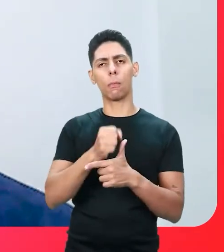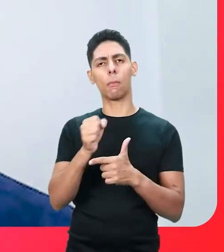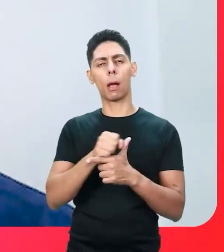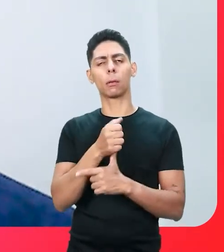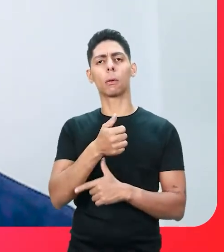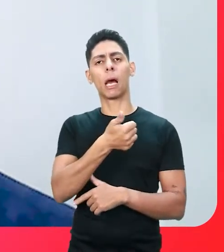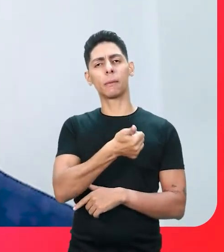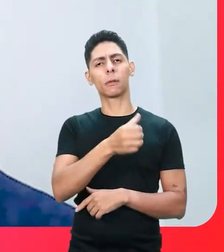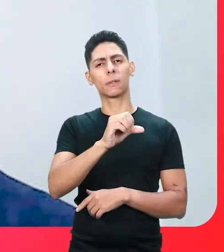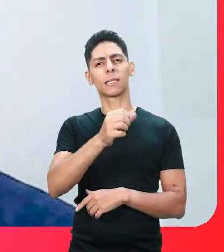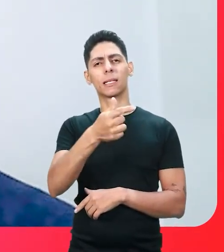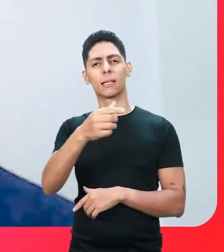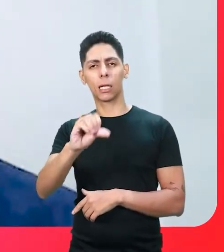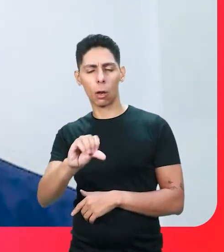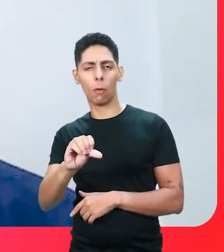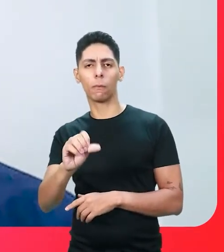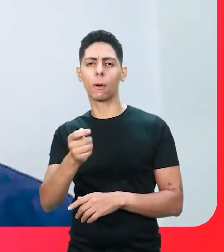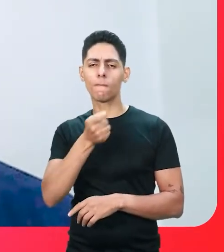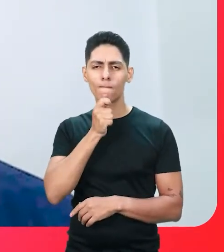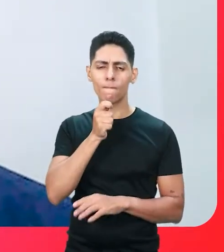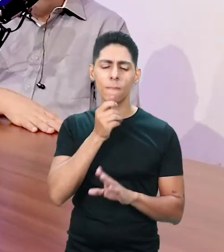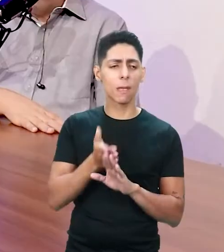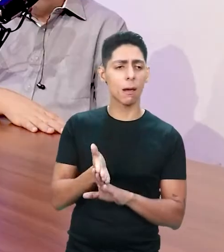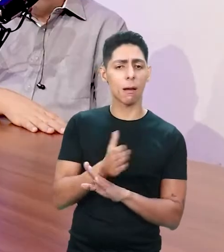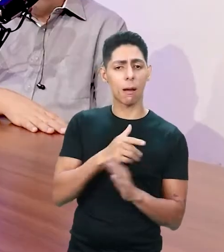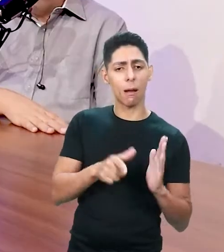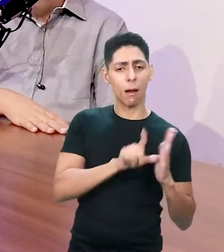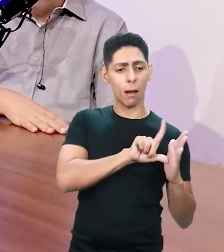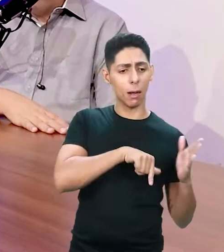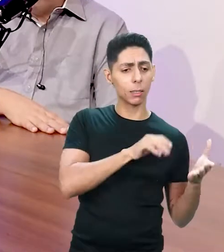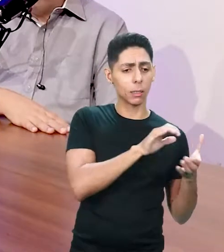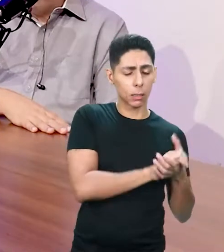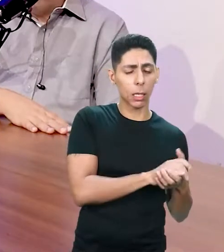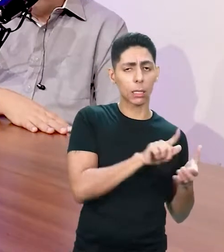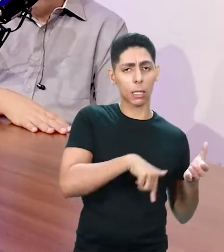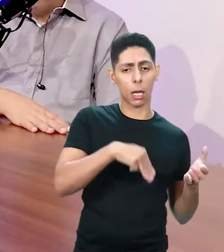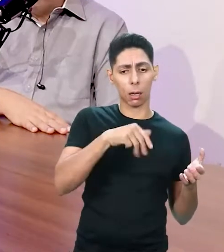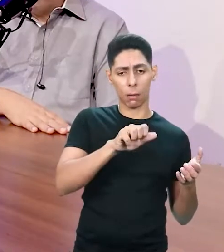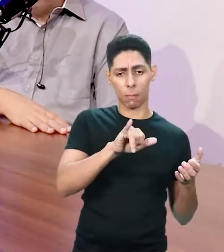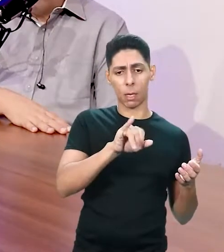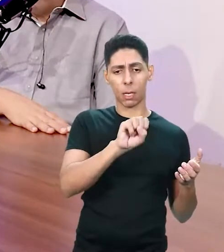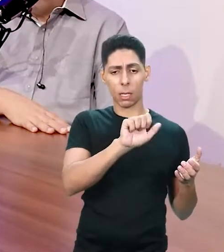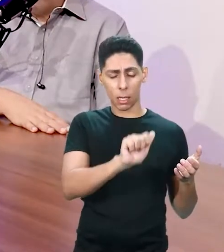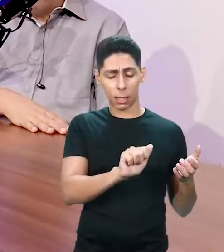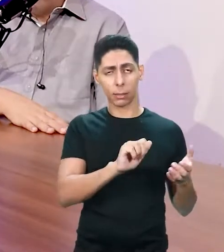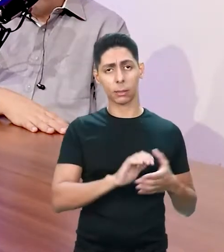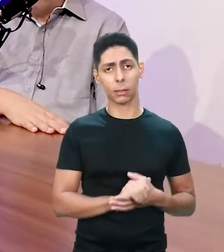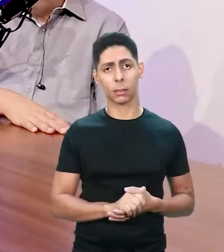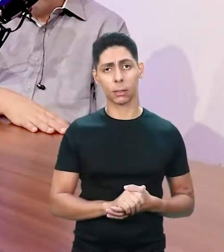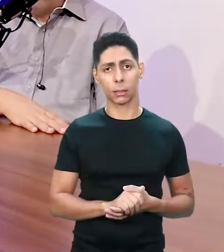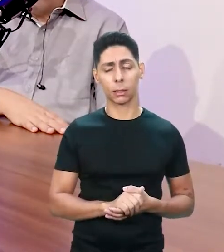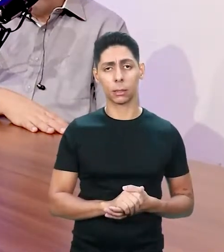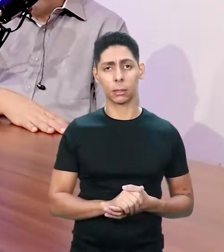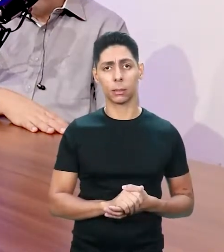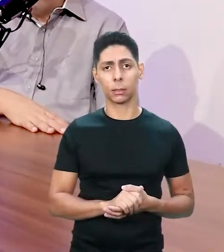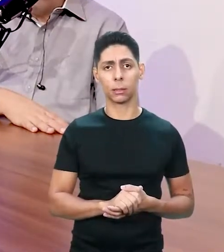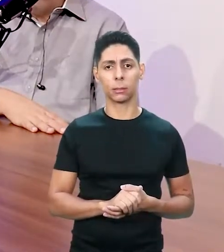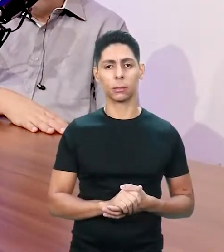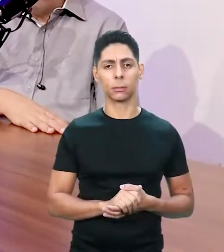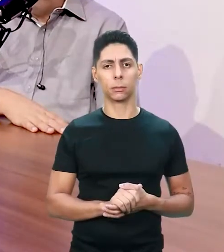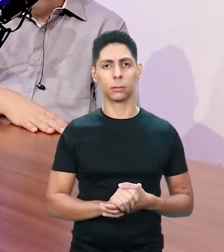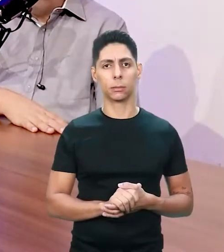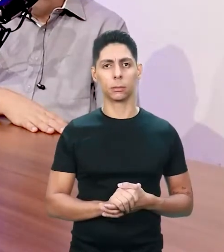Então, ainda em Inhaúma, e ainda antes de casar com a Maísa, na verdade, nós não